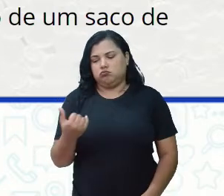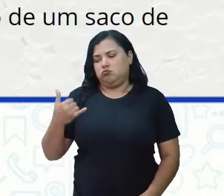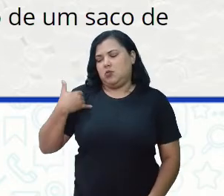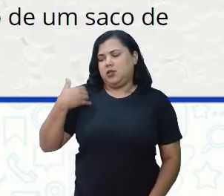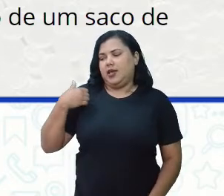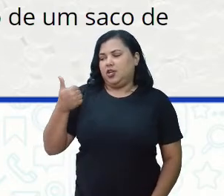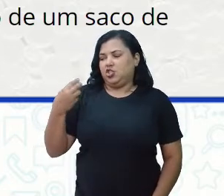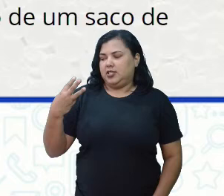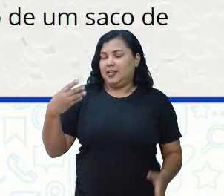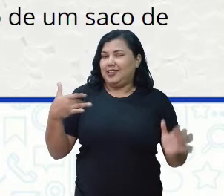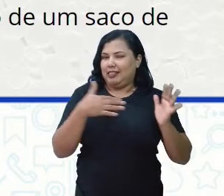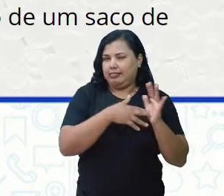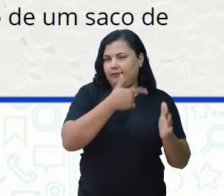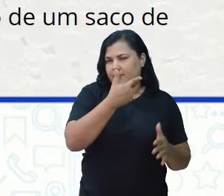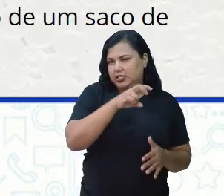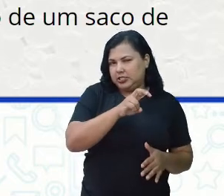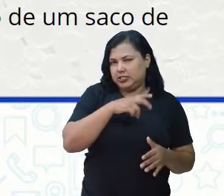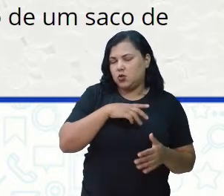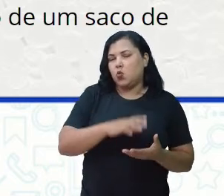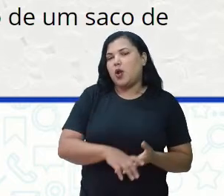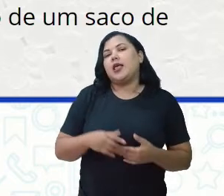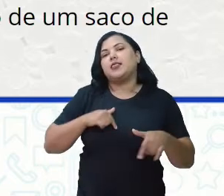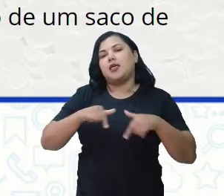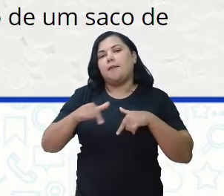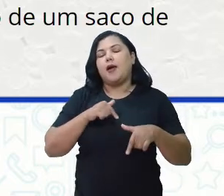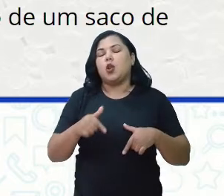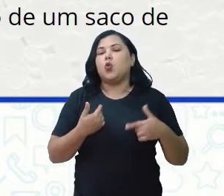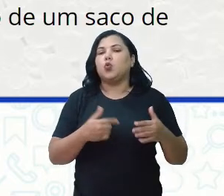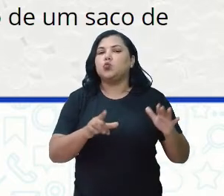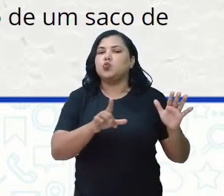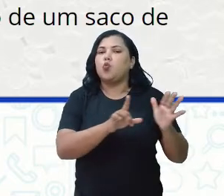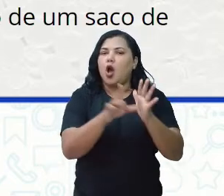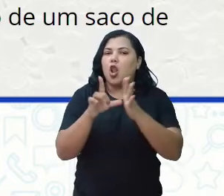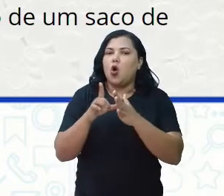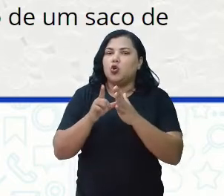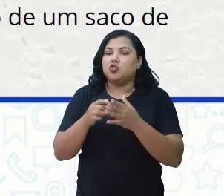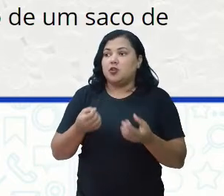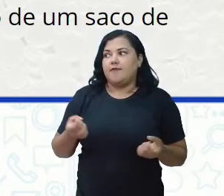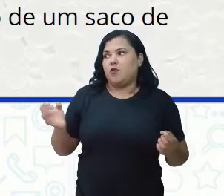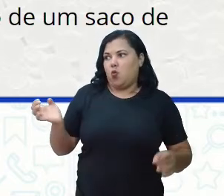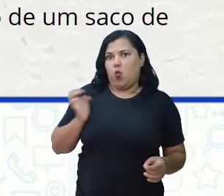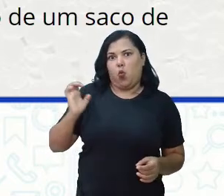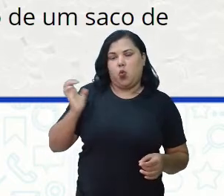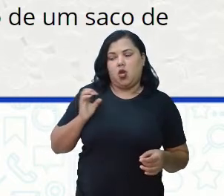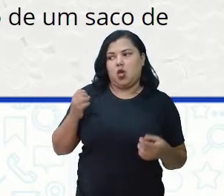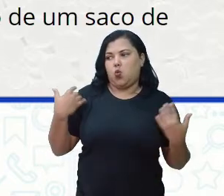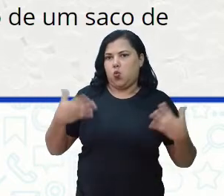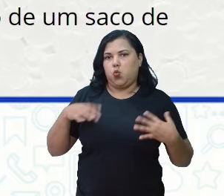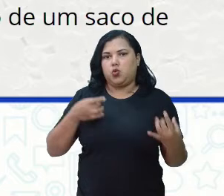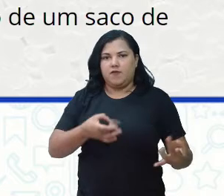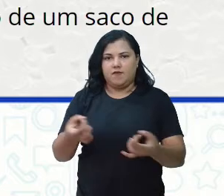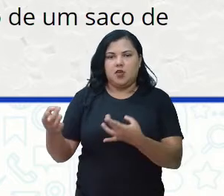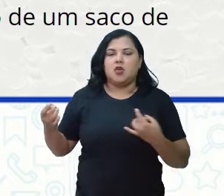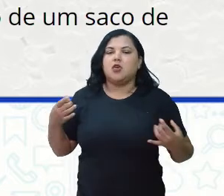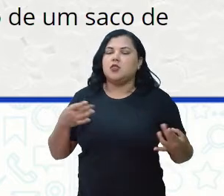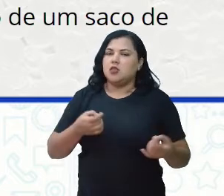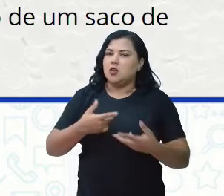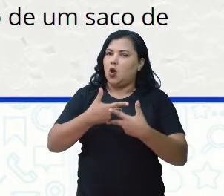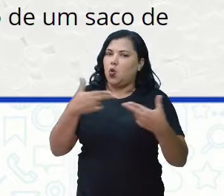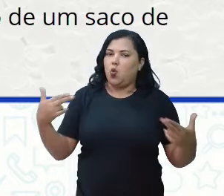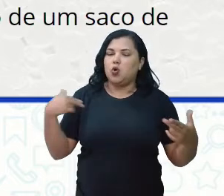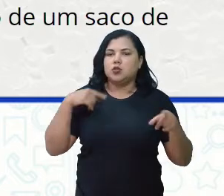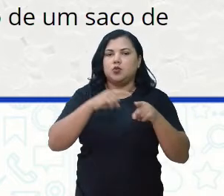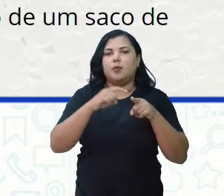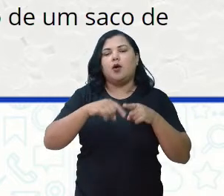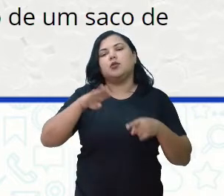anos, empregado de um vendeiro que enriqueceu entre as quatro paredes de uma suja e obscura taverna nos refolhos do bairro